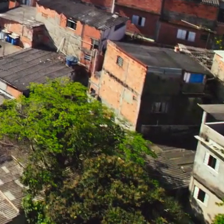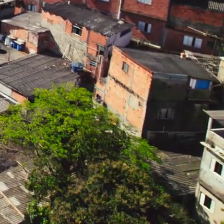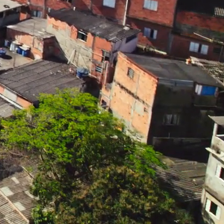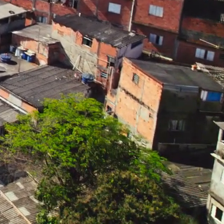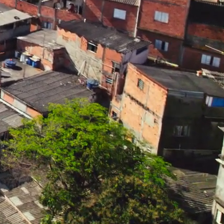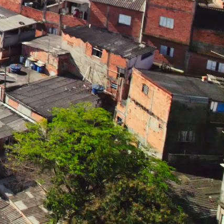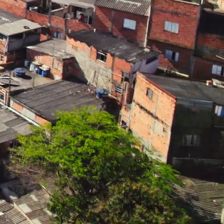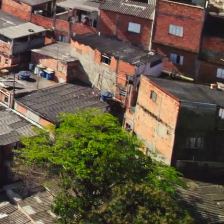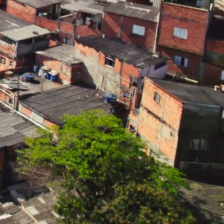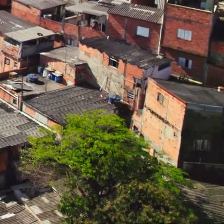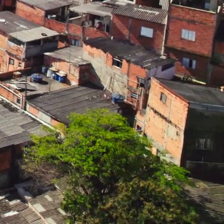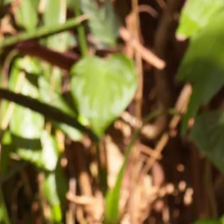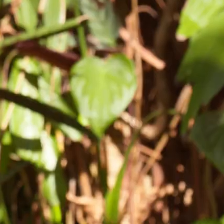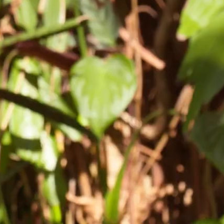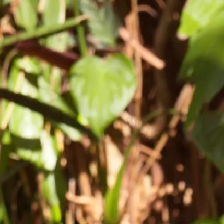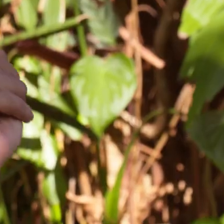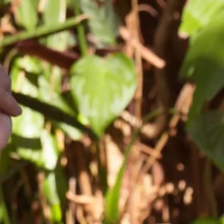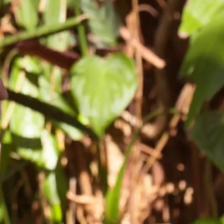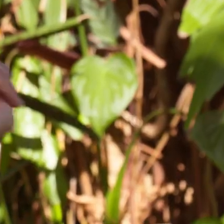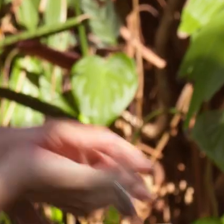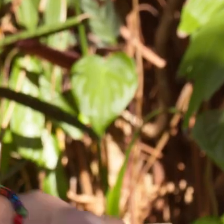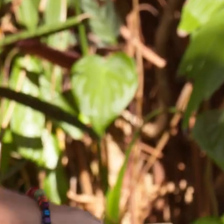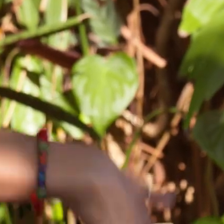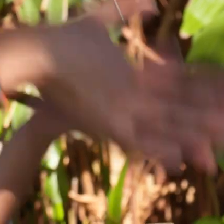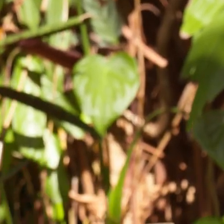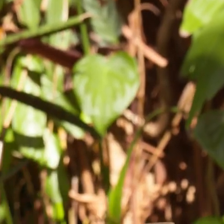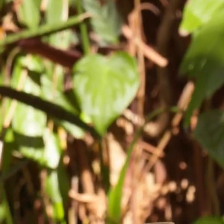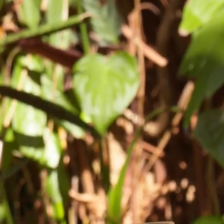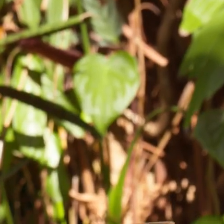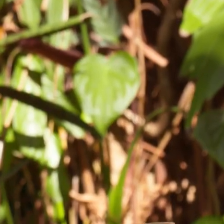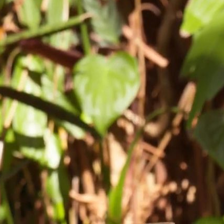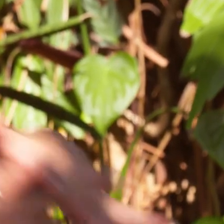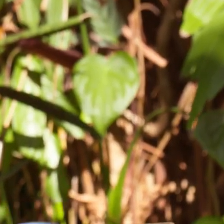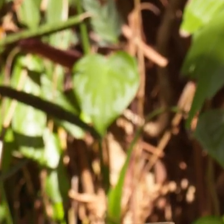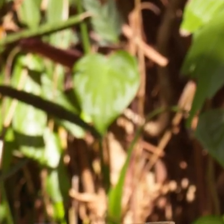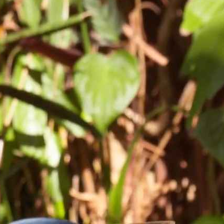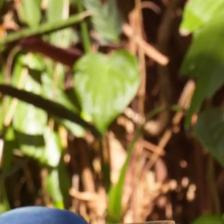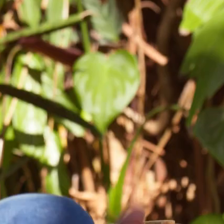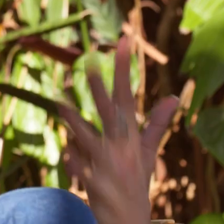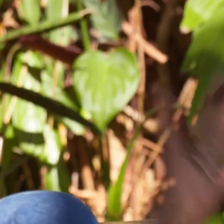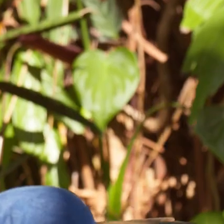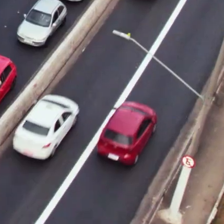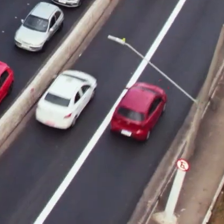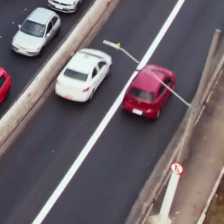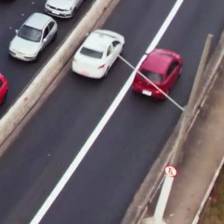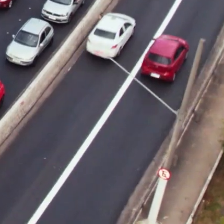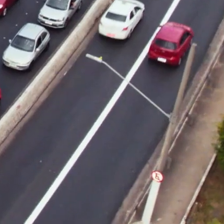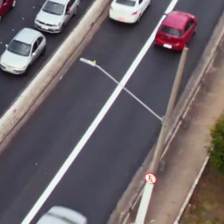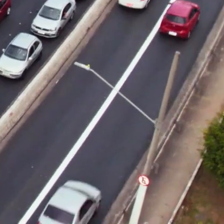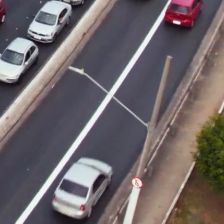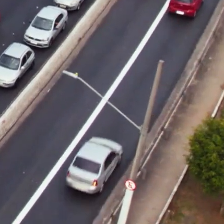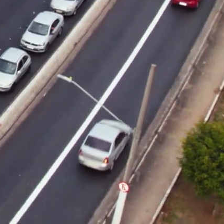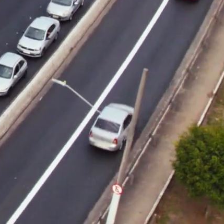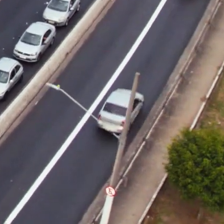muito diverso. Então, do Tatuapé até o fundão da cidade de Tiradentes, são muitas realidades. A chegada